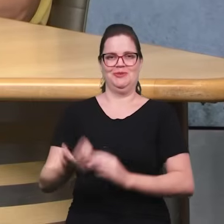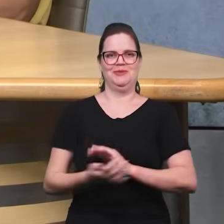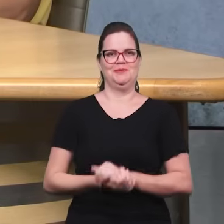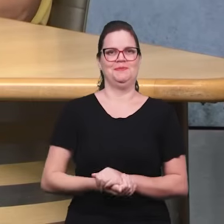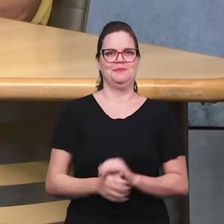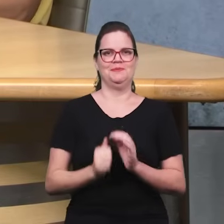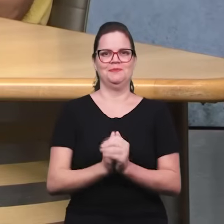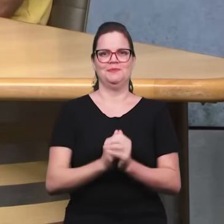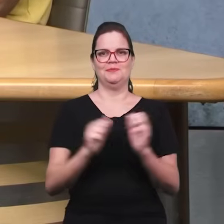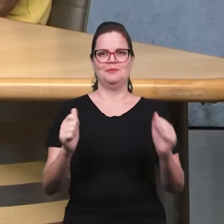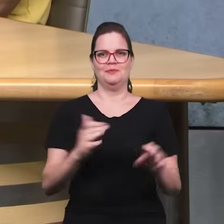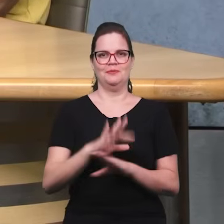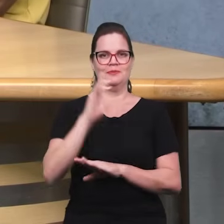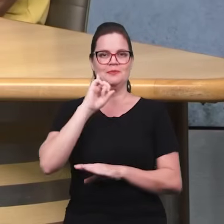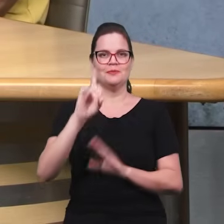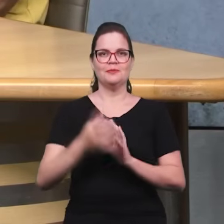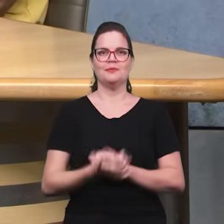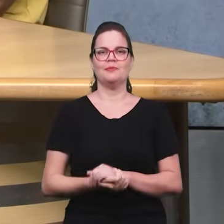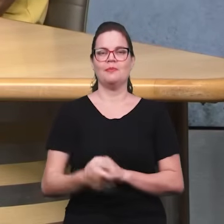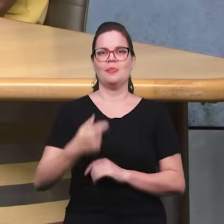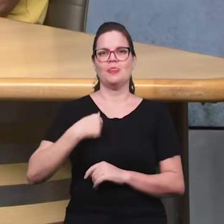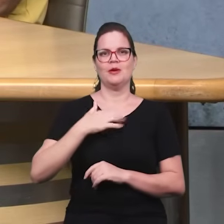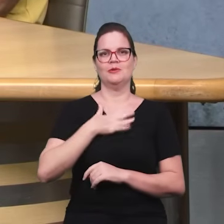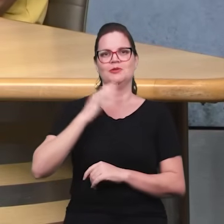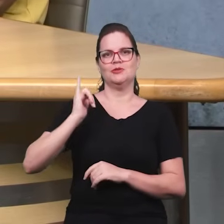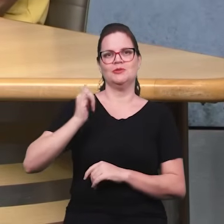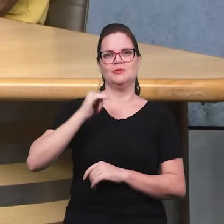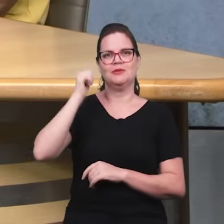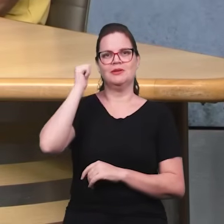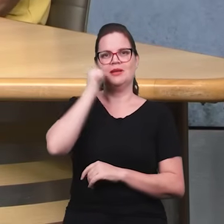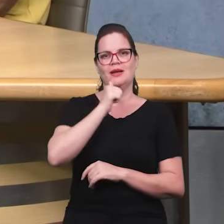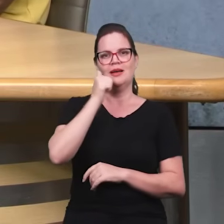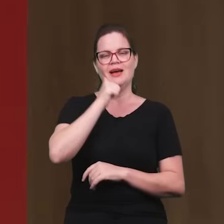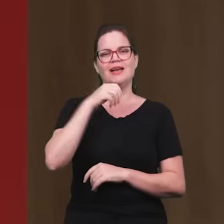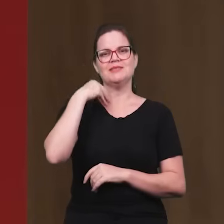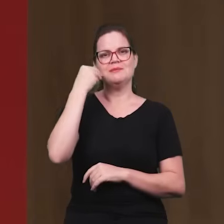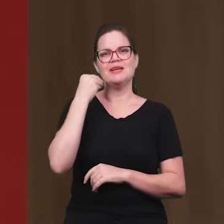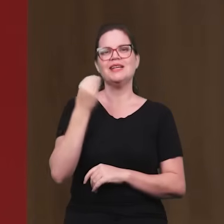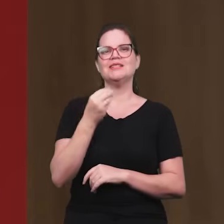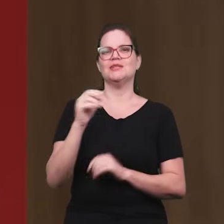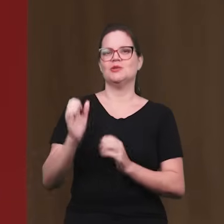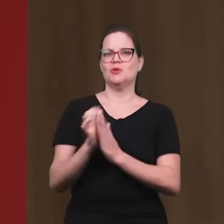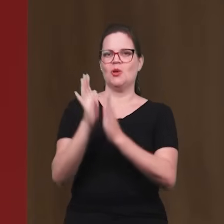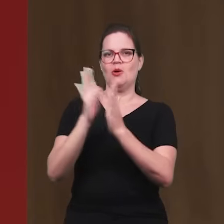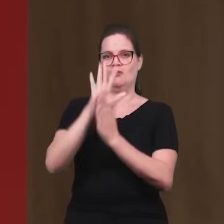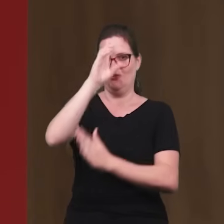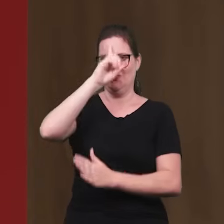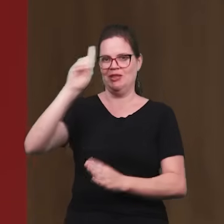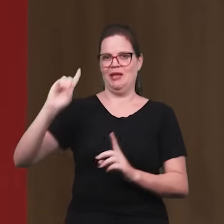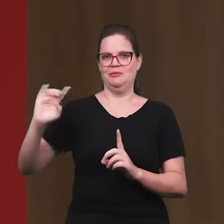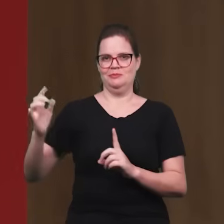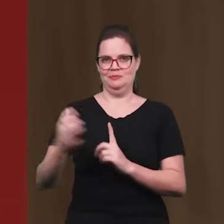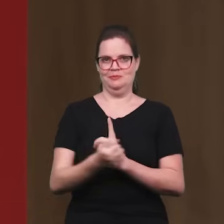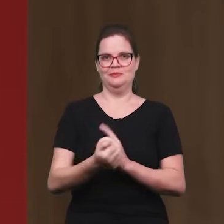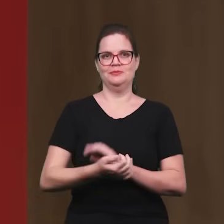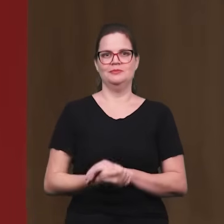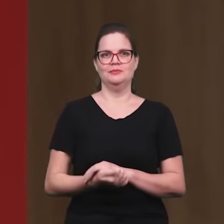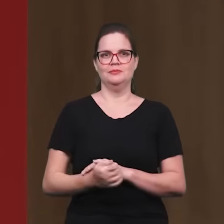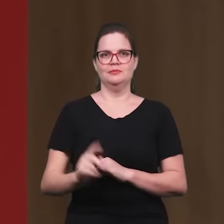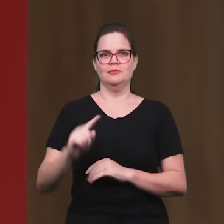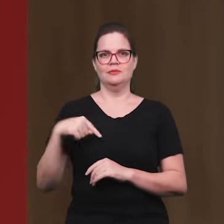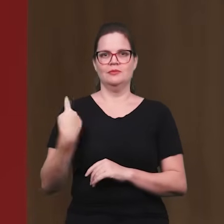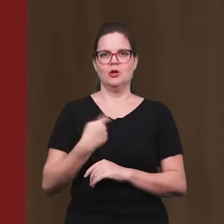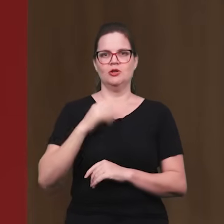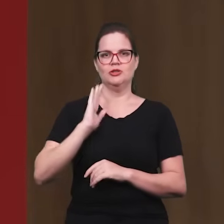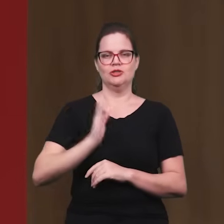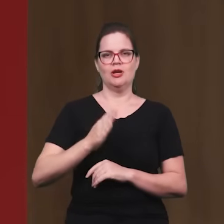Eu sempre gosto de contar a experiência do louvor do Deus da provisão. Nós já tivemos aqui na temporada